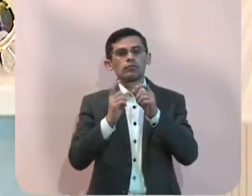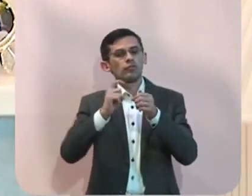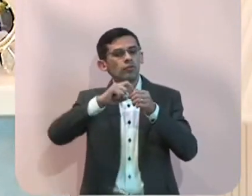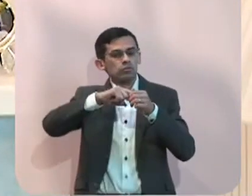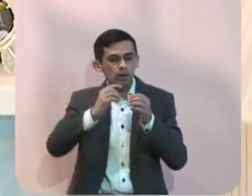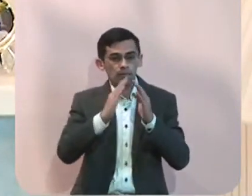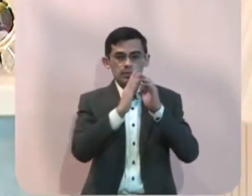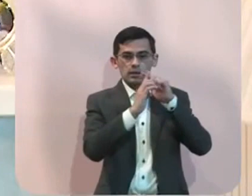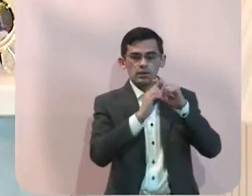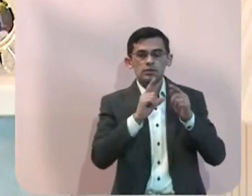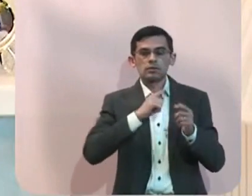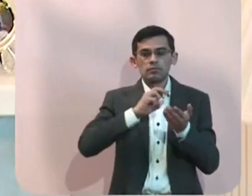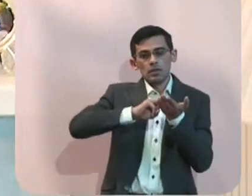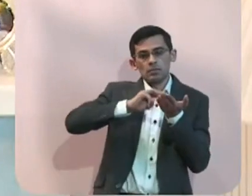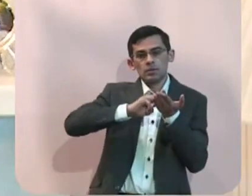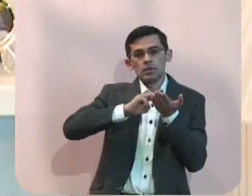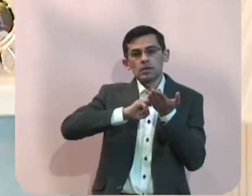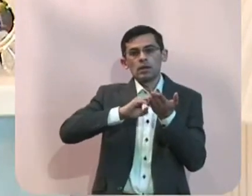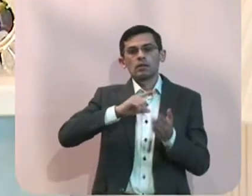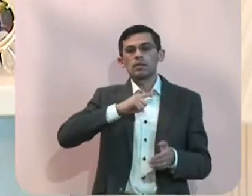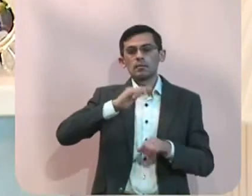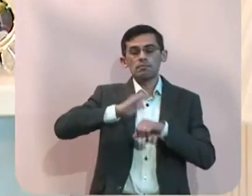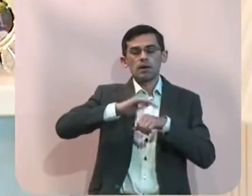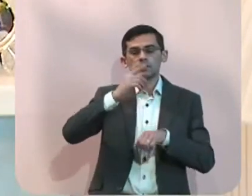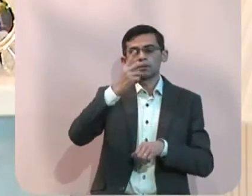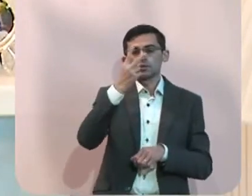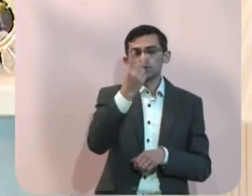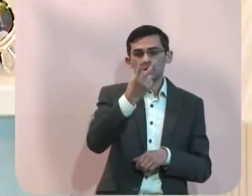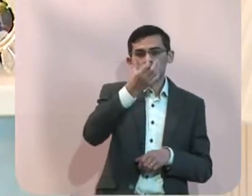integração com a igreja, nós temos mais